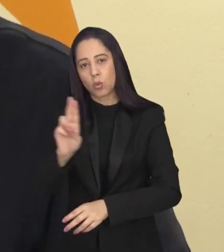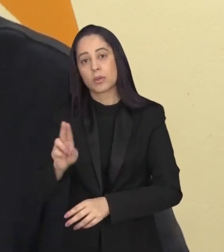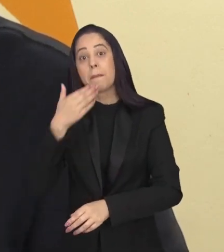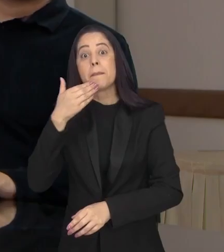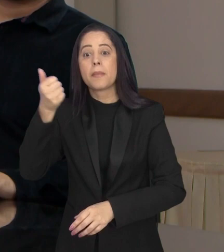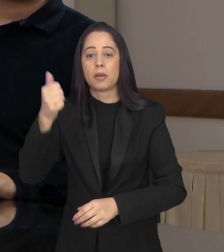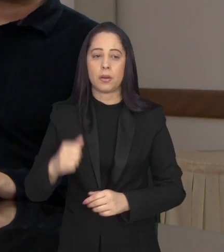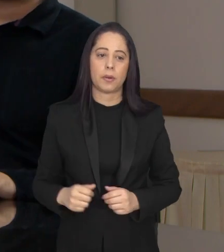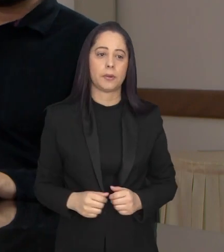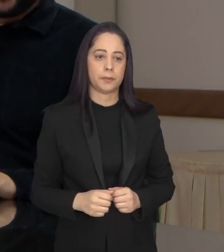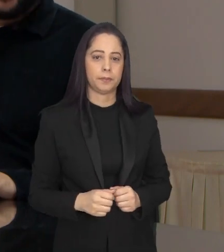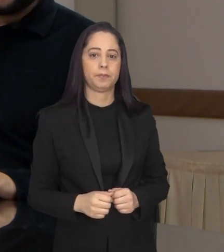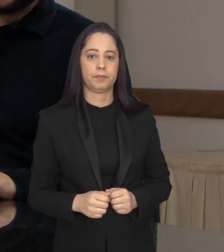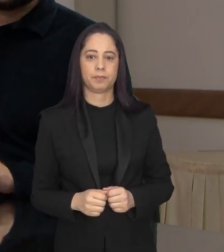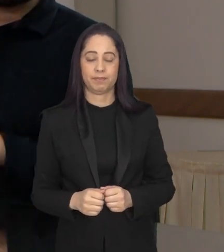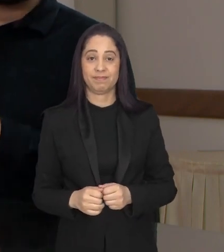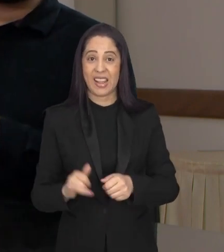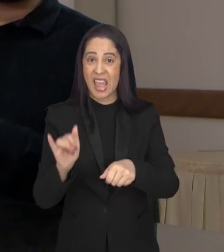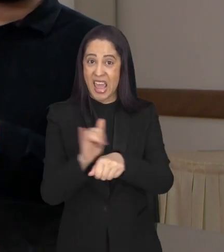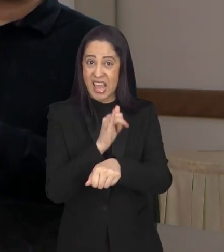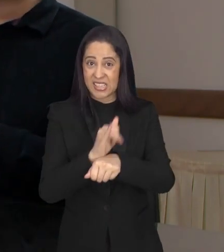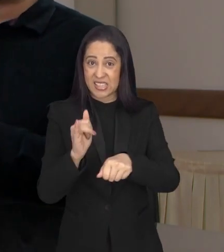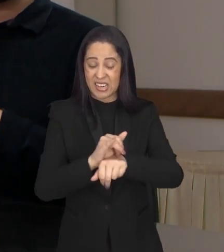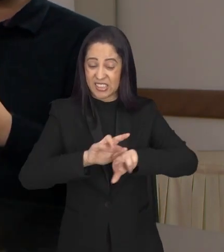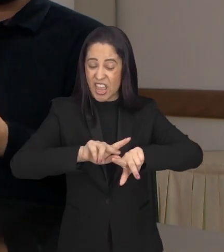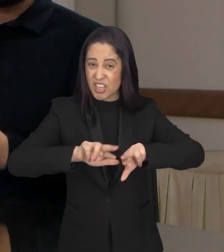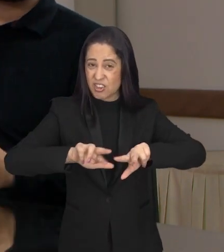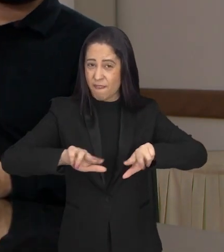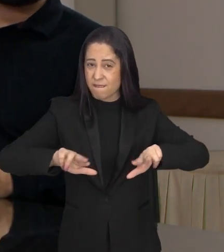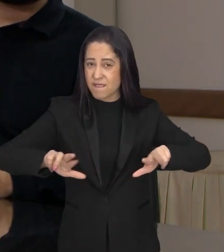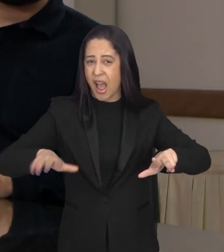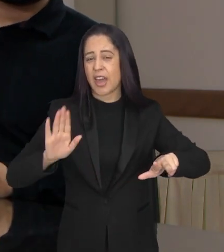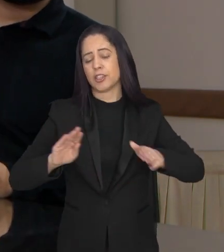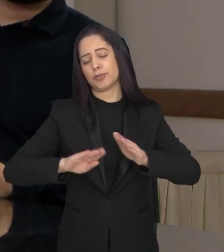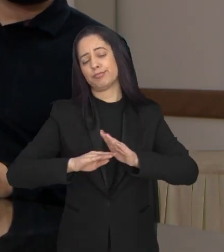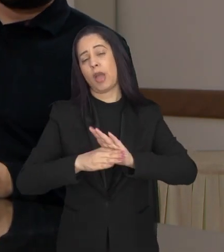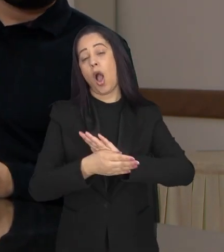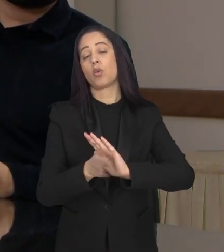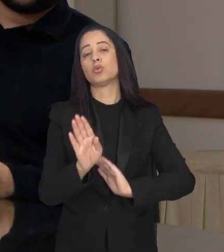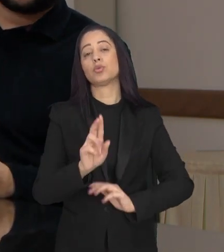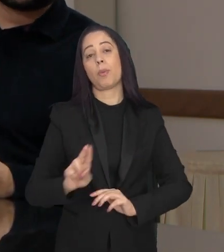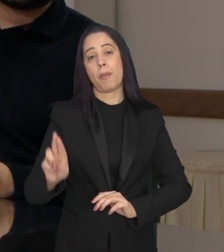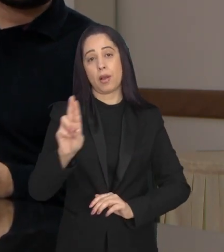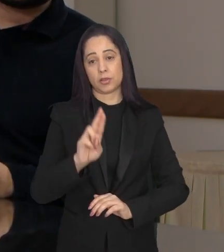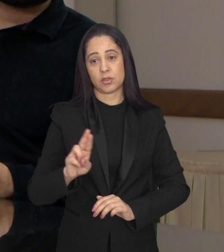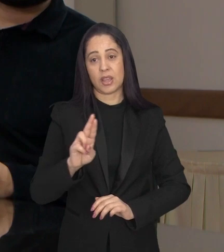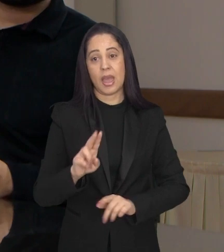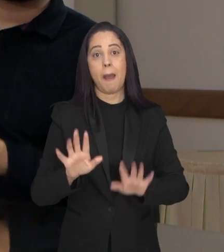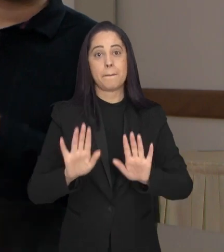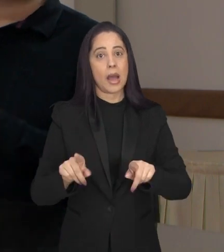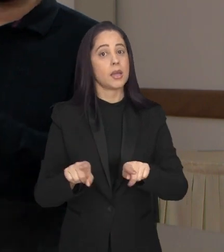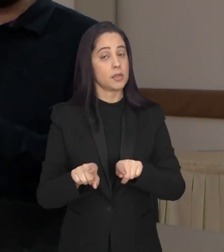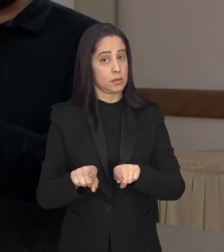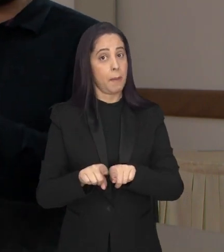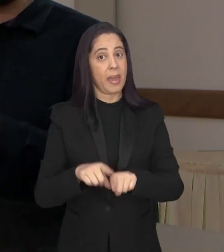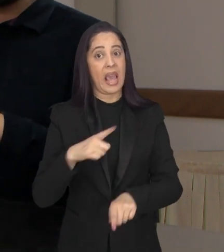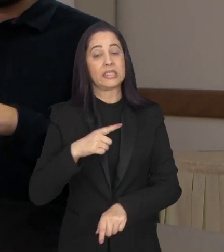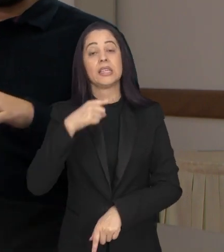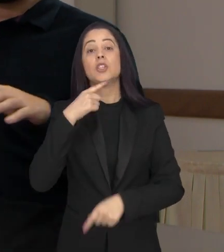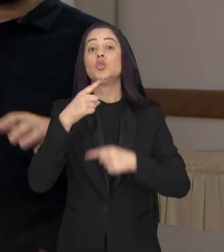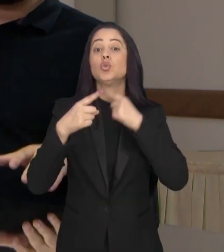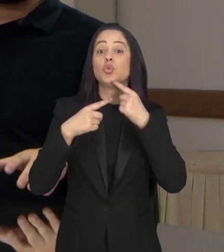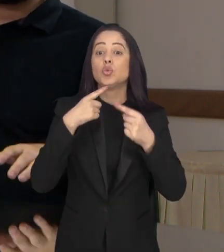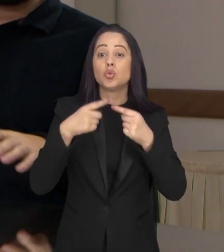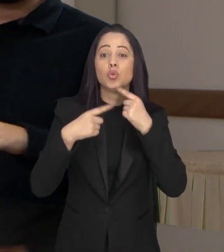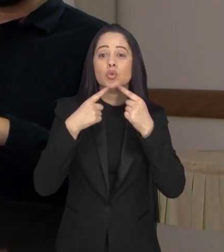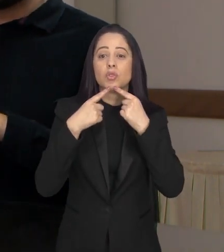estiver atuando. Essas ferramentas estão cada vez mais presentes no nosso dia a dia e claro que com elas surgem também algumas dúvidas.